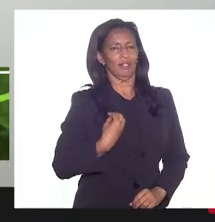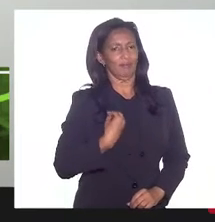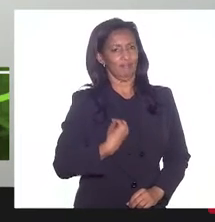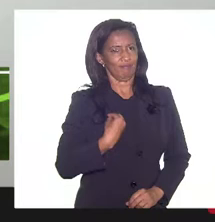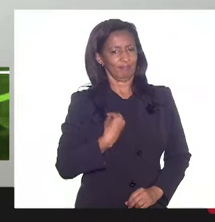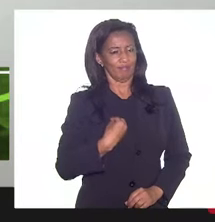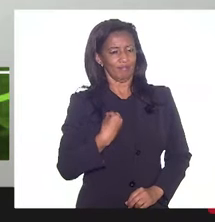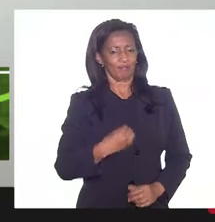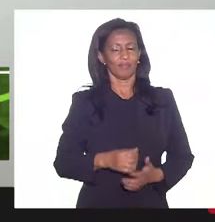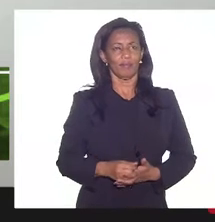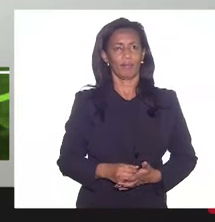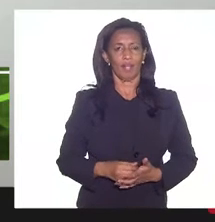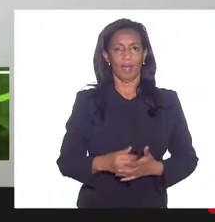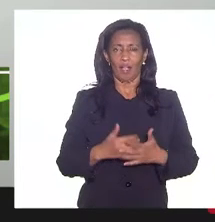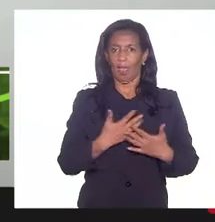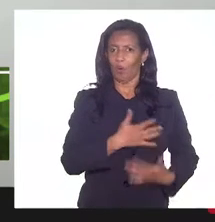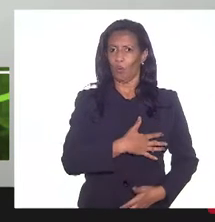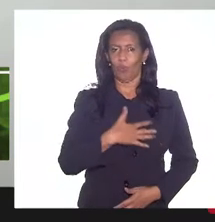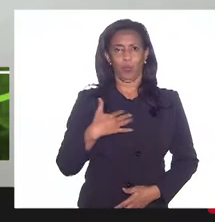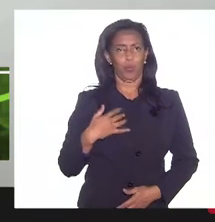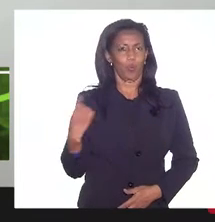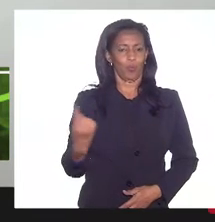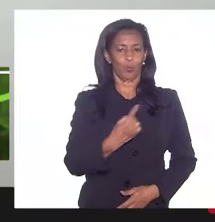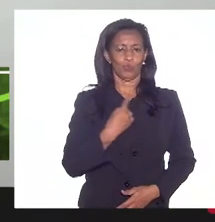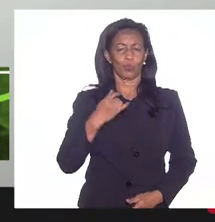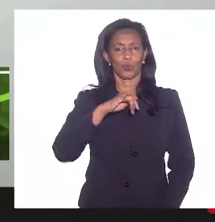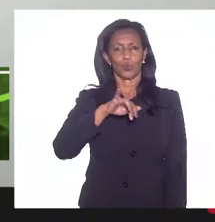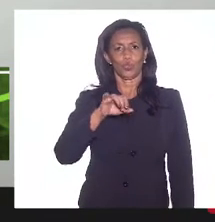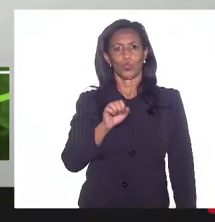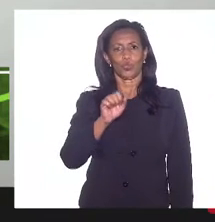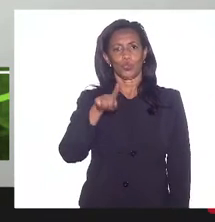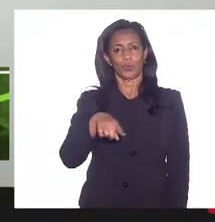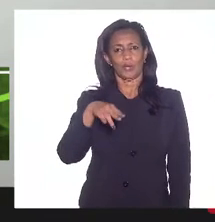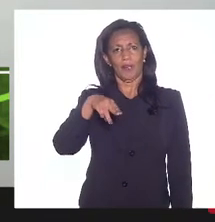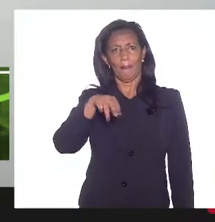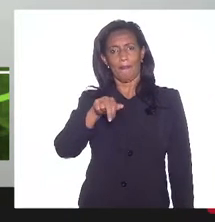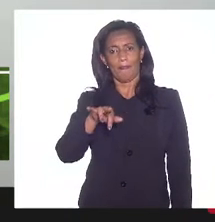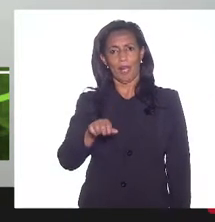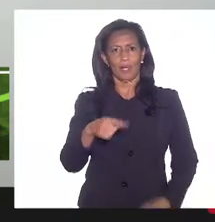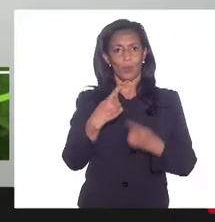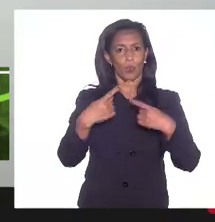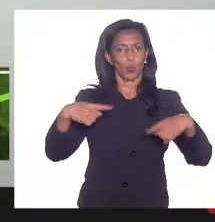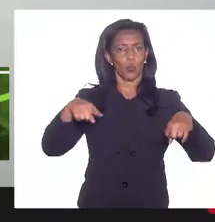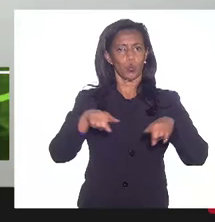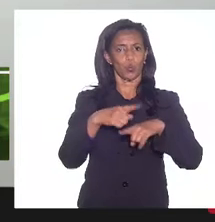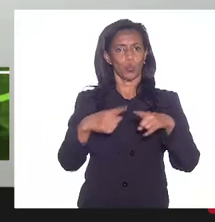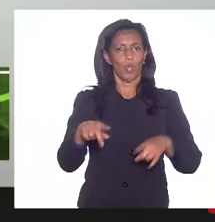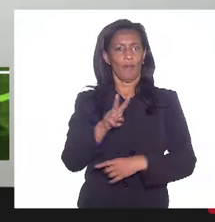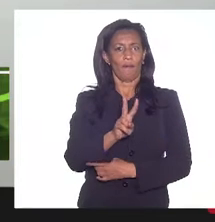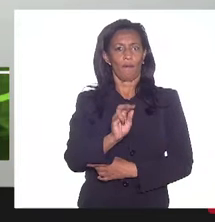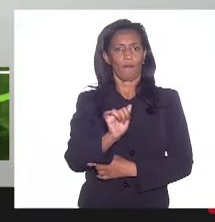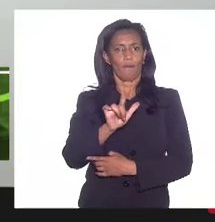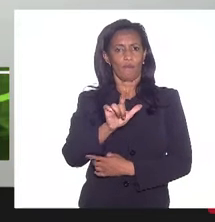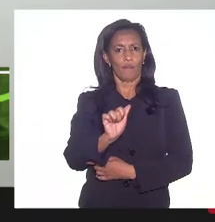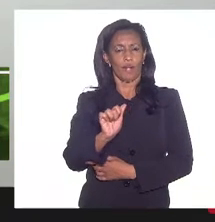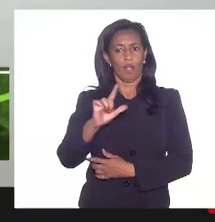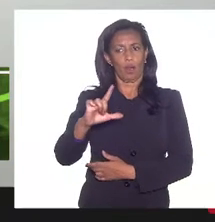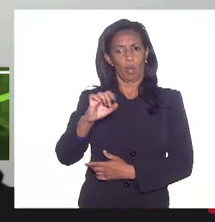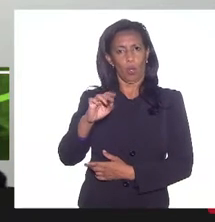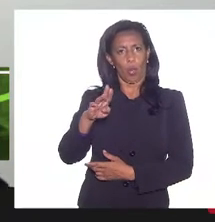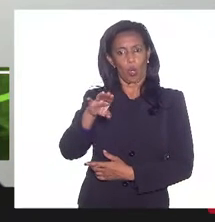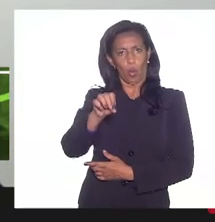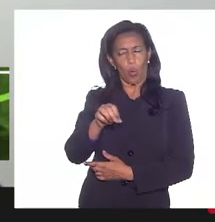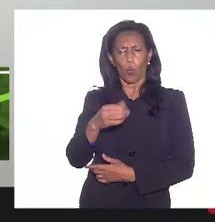Artes Visuais aqui. É uma honra para nós. Zé Maria Braga, diretor da Escola de Música Vila-Lobos. Também muito importante a presença da Vila-Lobos conosco.